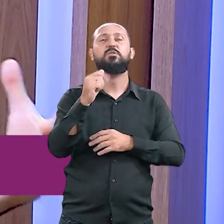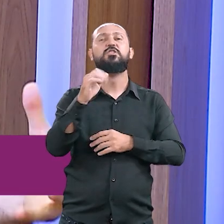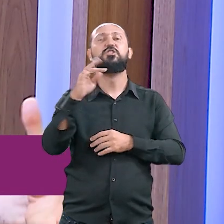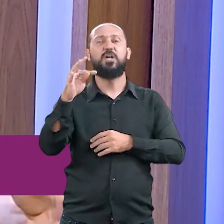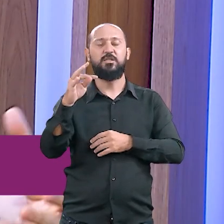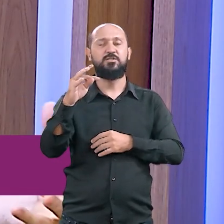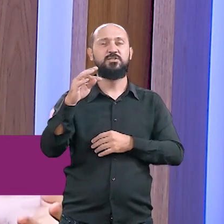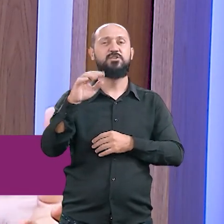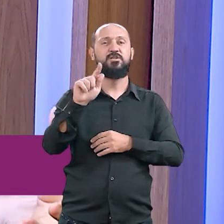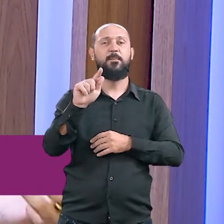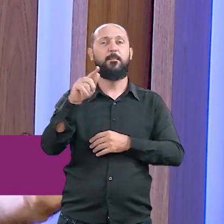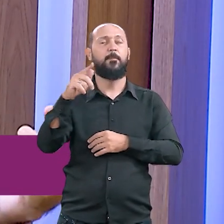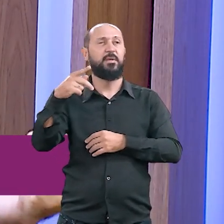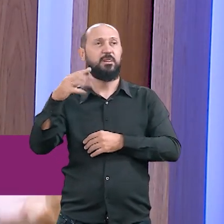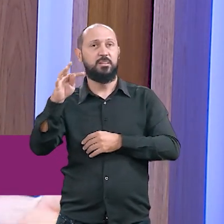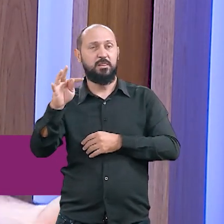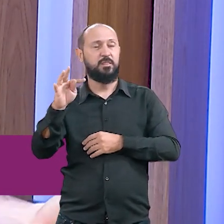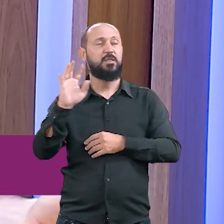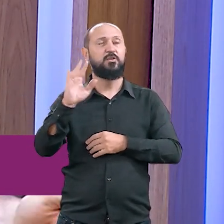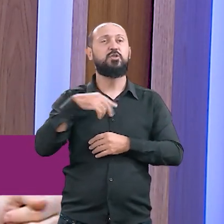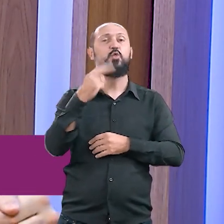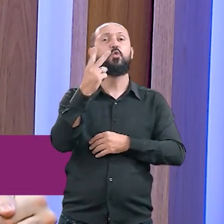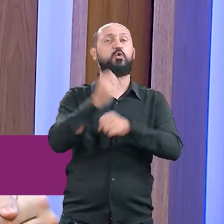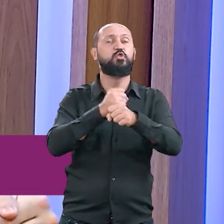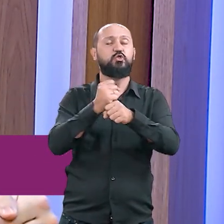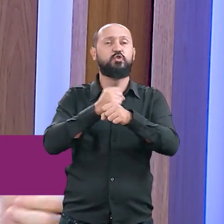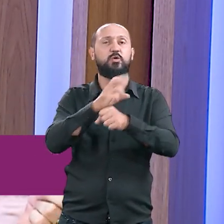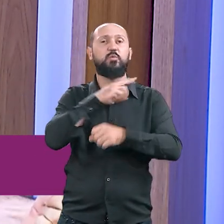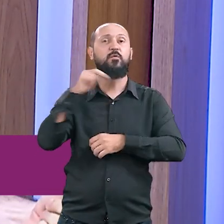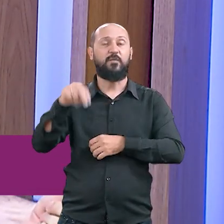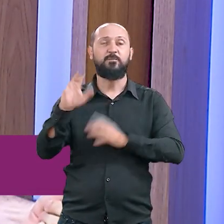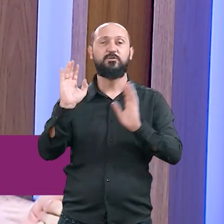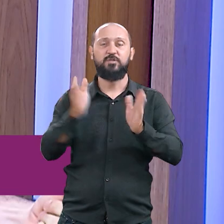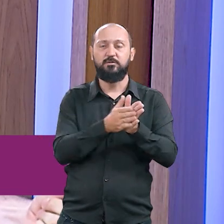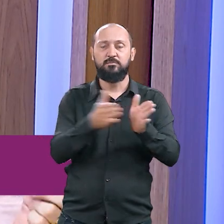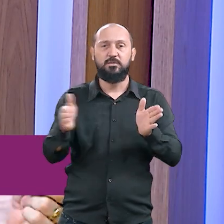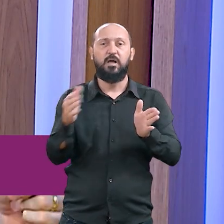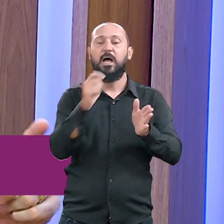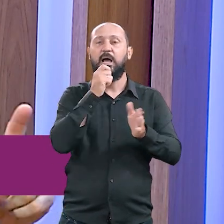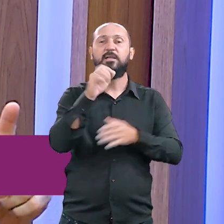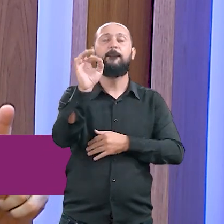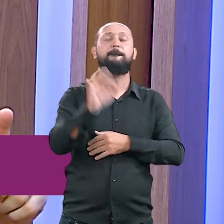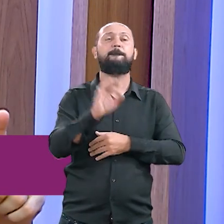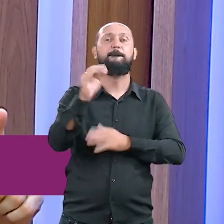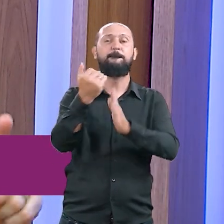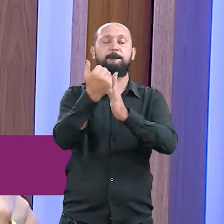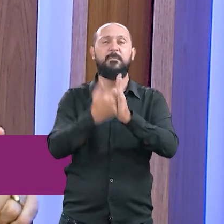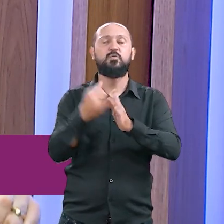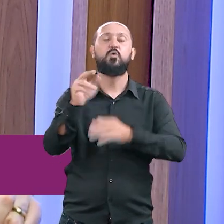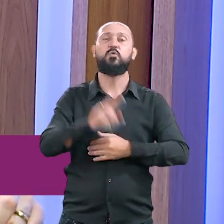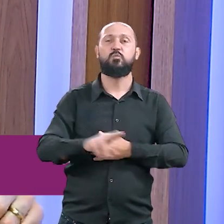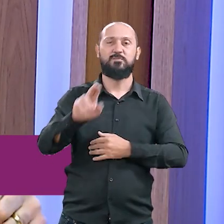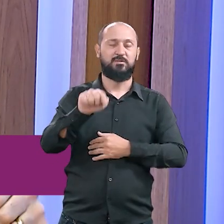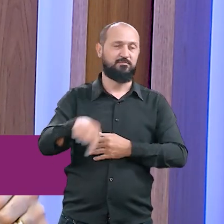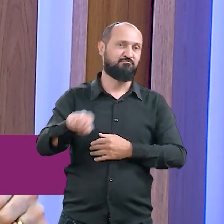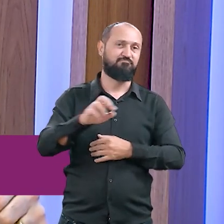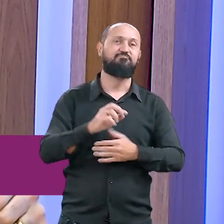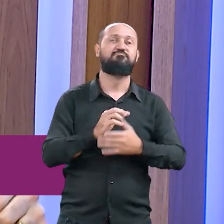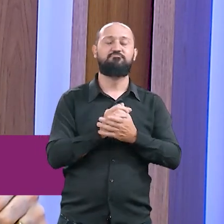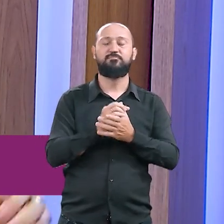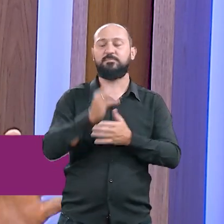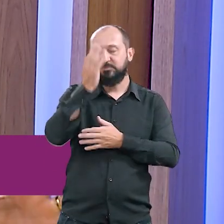inteligência artificial começa a aparecer ou como um requisito da vaga, ou quando o candidato fala essa palavrinha mágica,